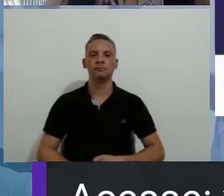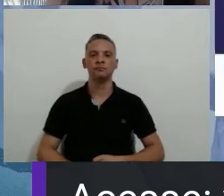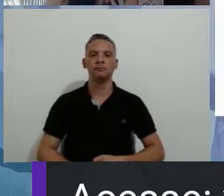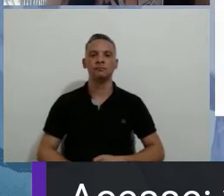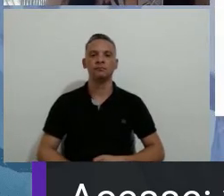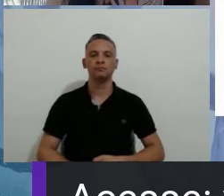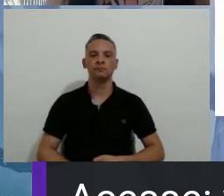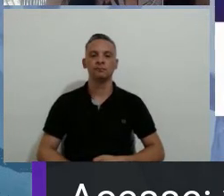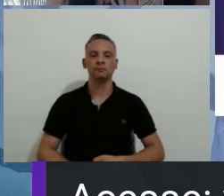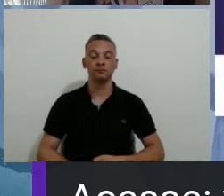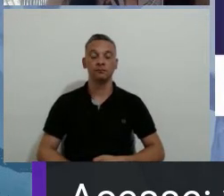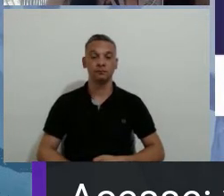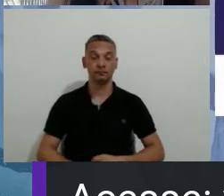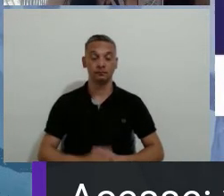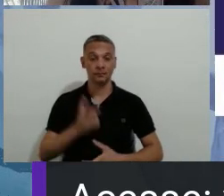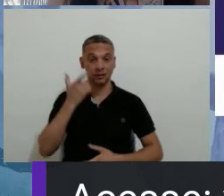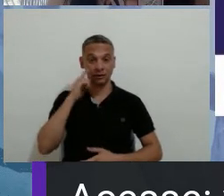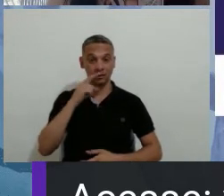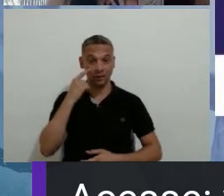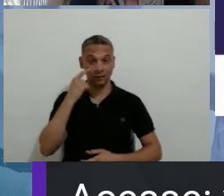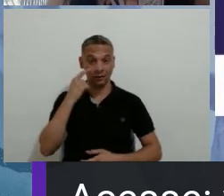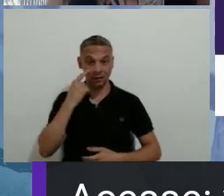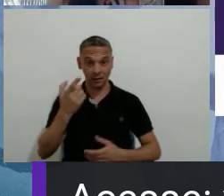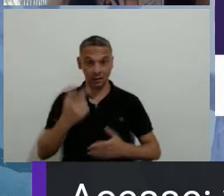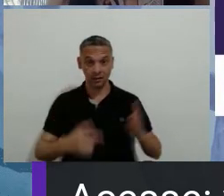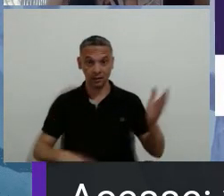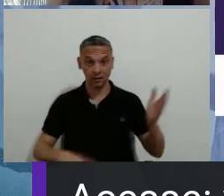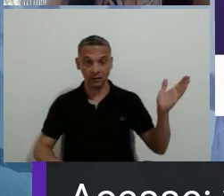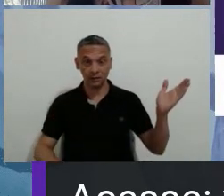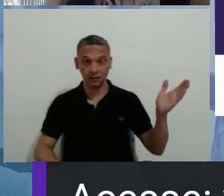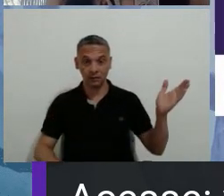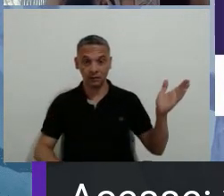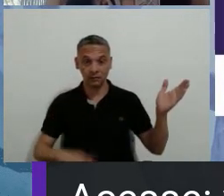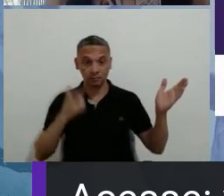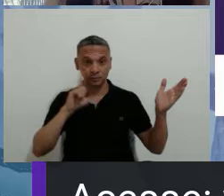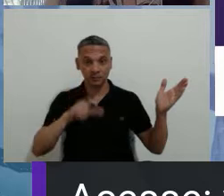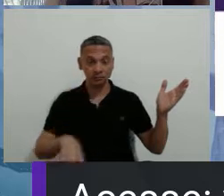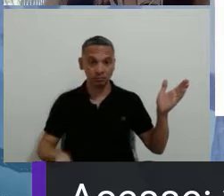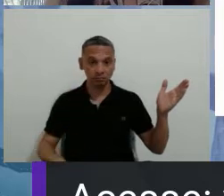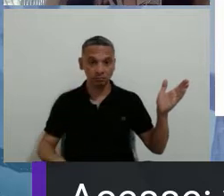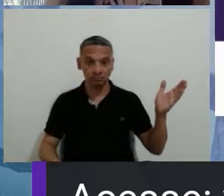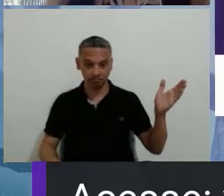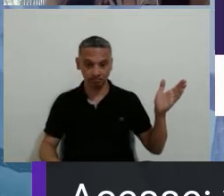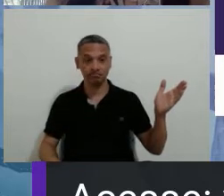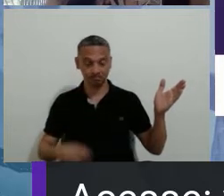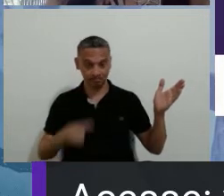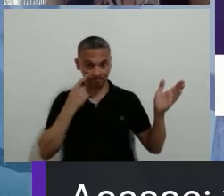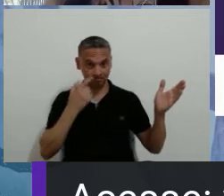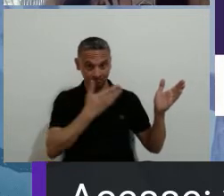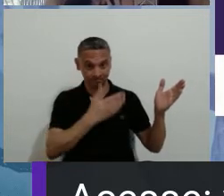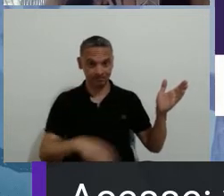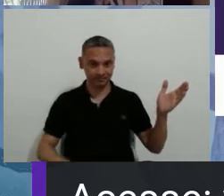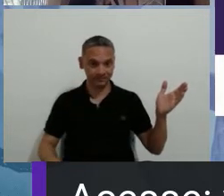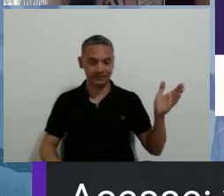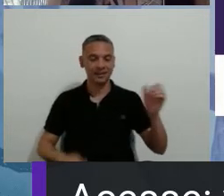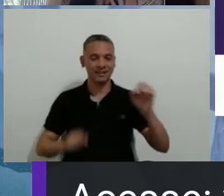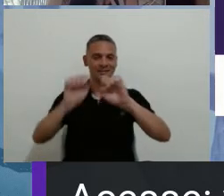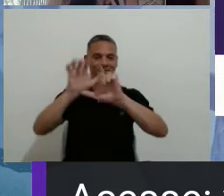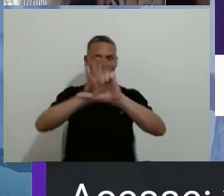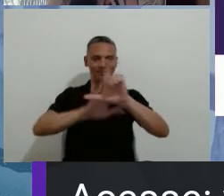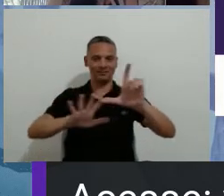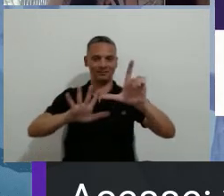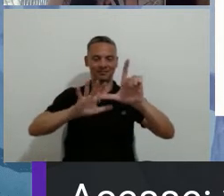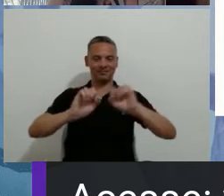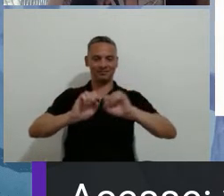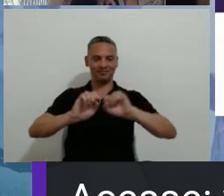Bom, vocês conseguem ver a minha tela já? Conseguimos. Obrigada, Thaís. Bom, esse é o ambiente do Observa. Essa é a